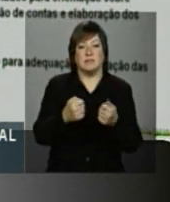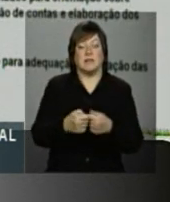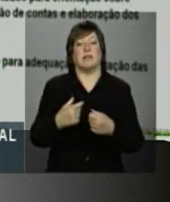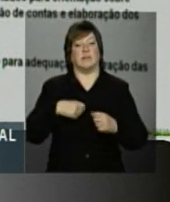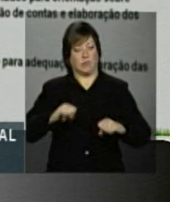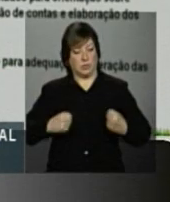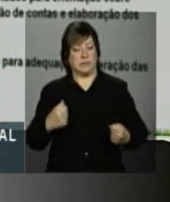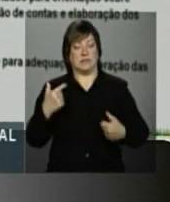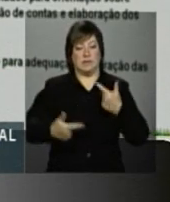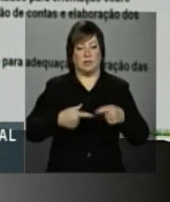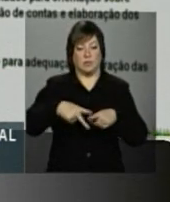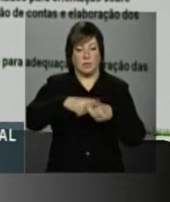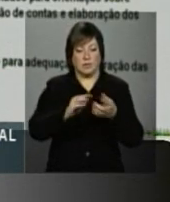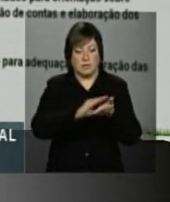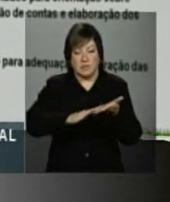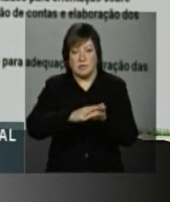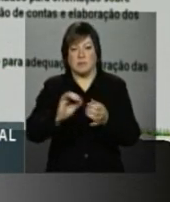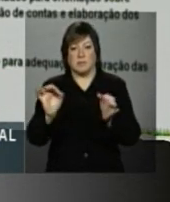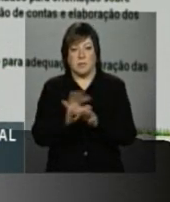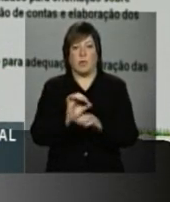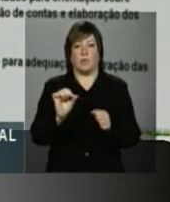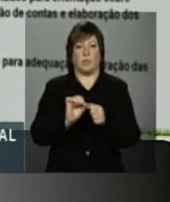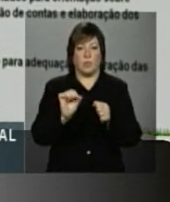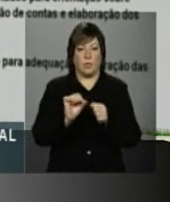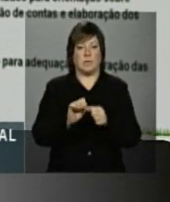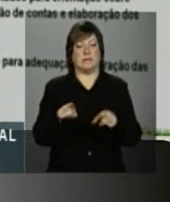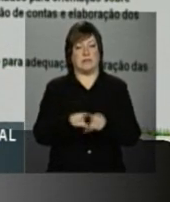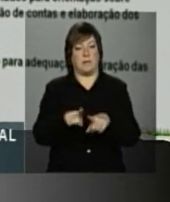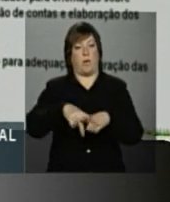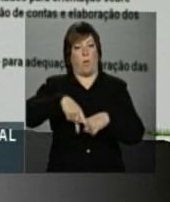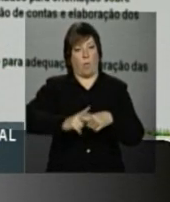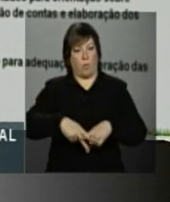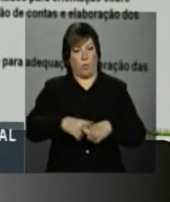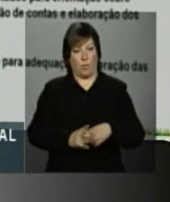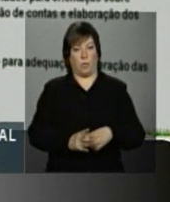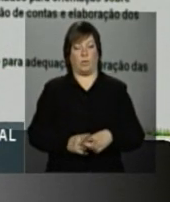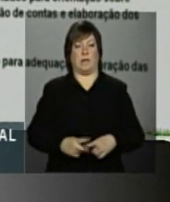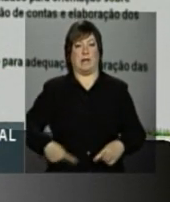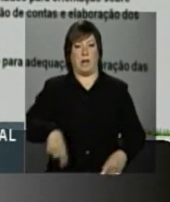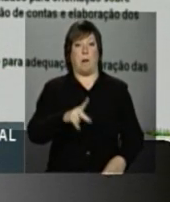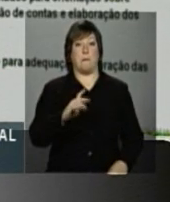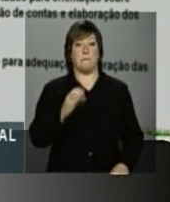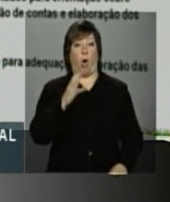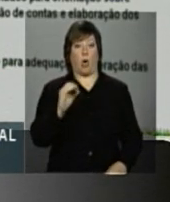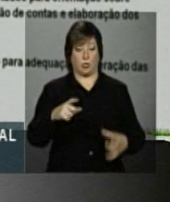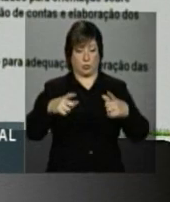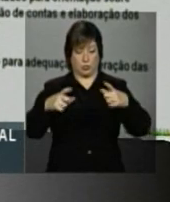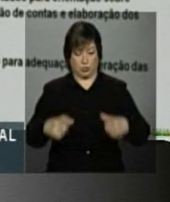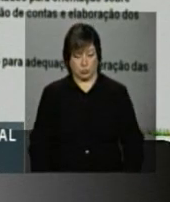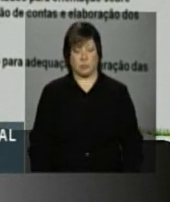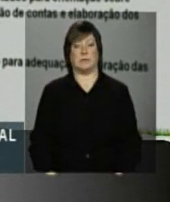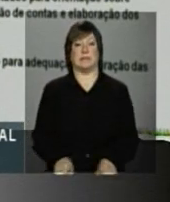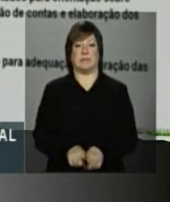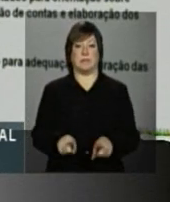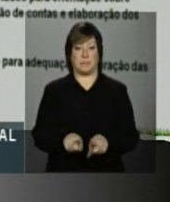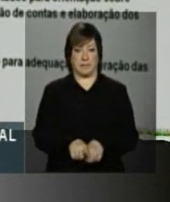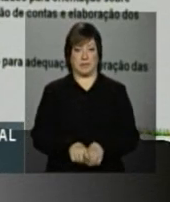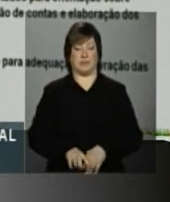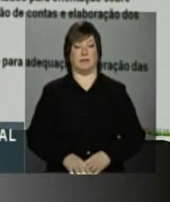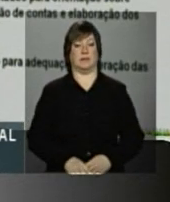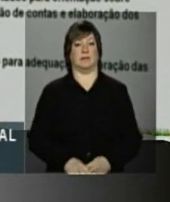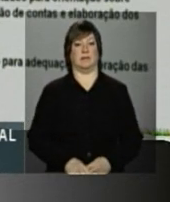Força Tarefa também paraa recuperação desses desses p né e e